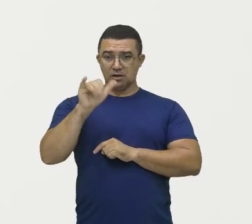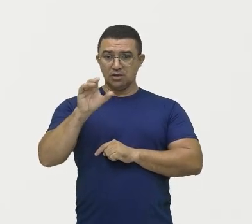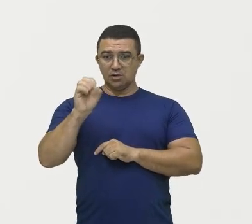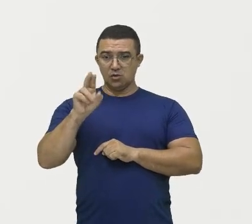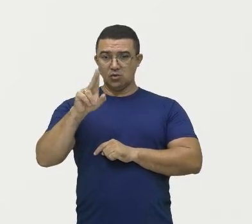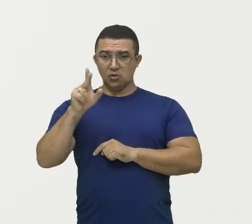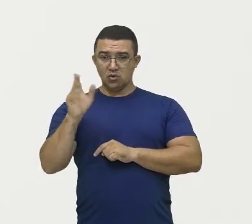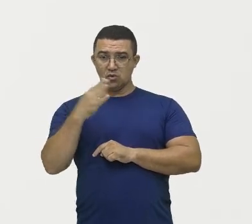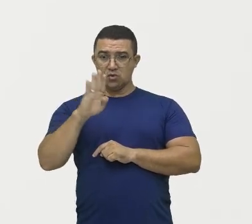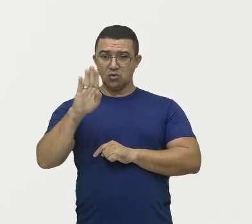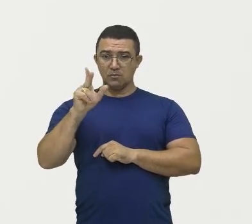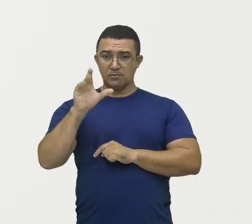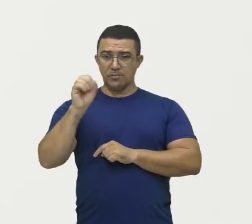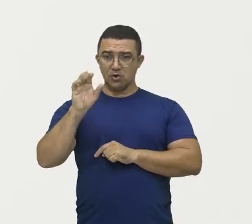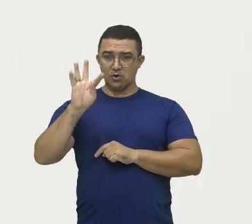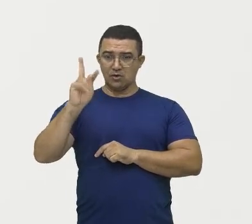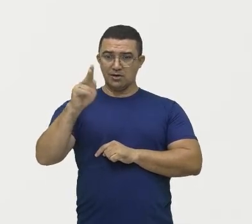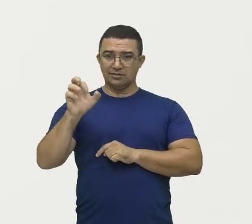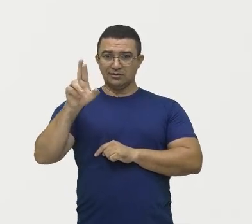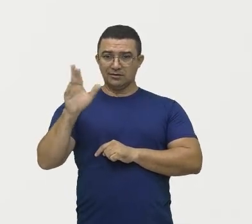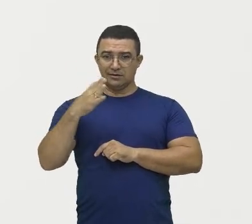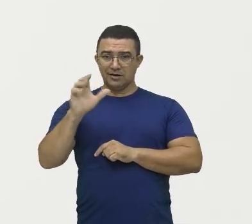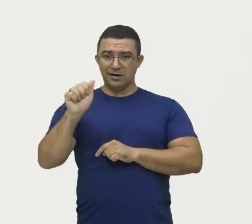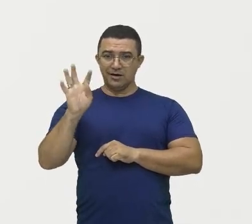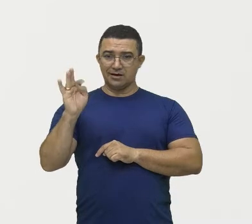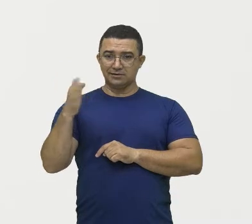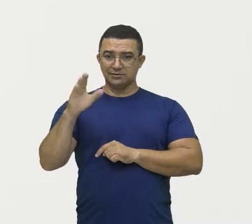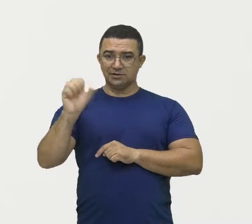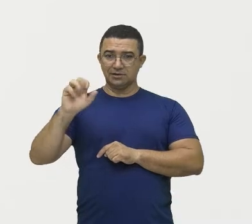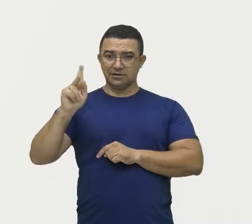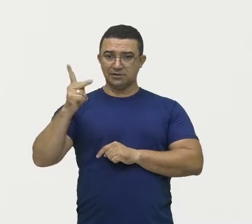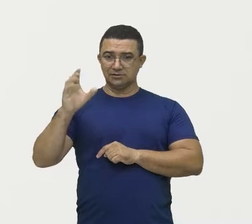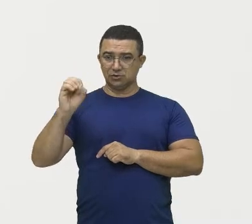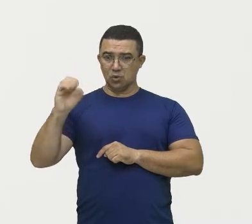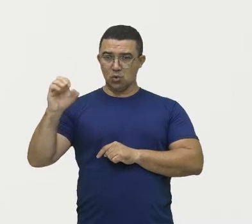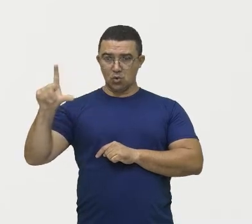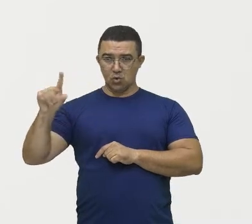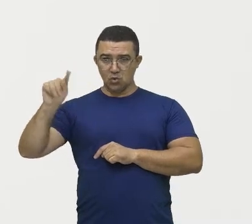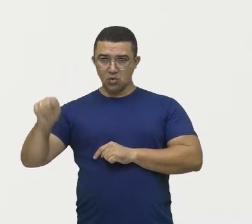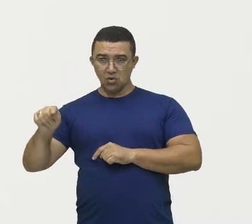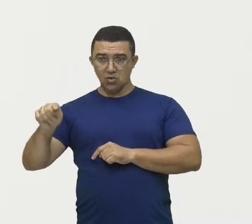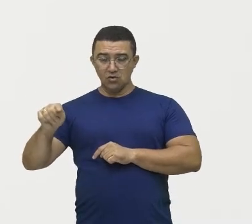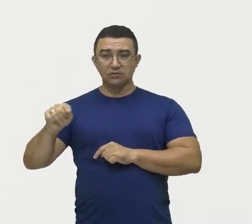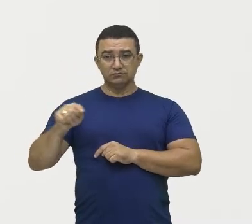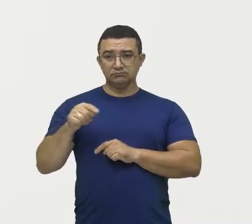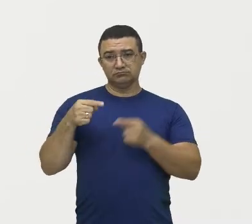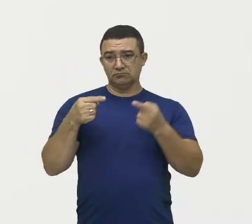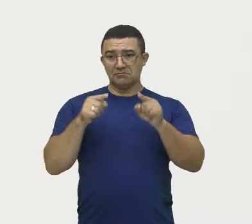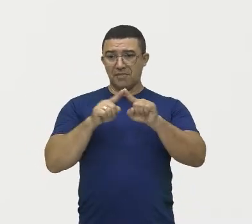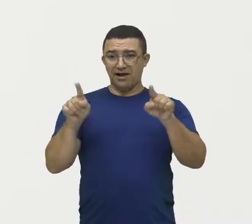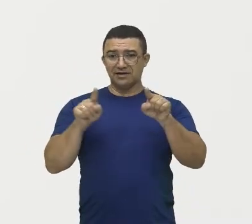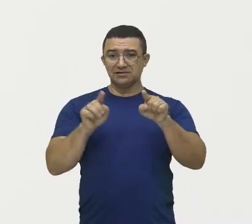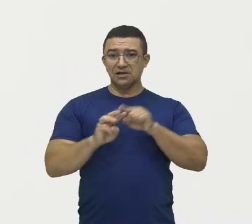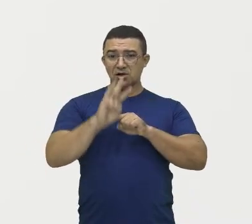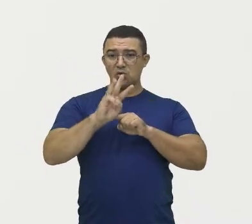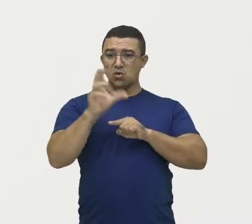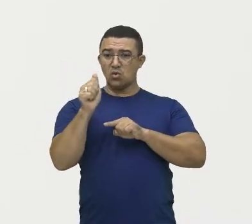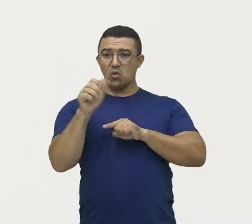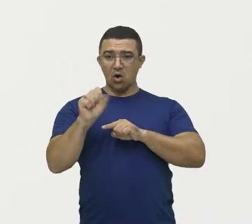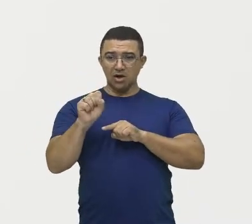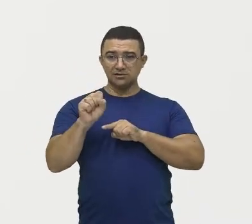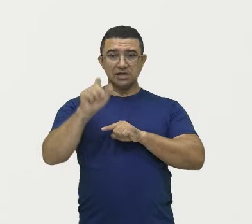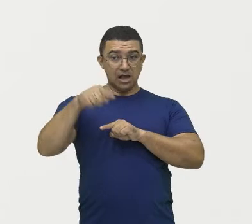Só que no passado, né? Was é o passado do verbo to be. Temos então uma pergunta, mas como é passado, então está descartado. Na letra B,